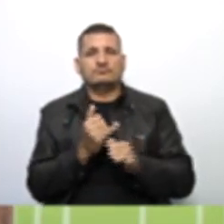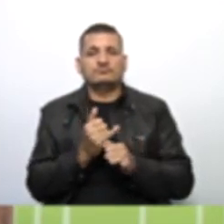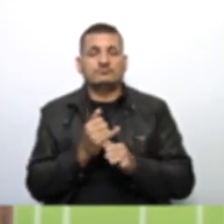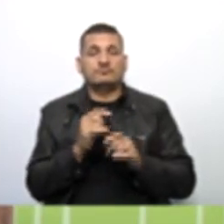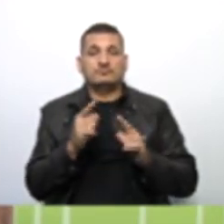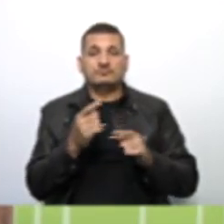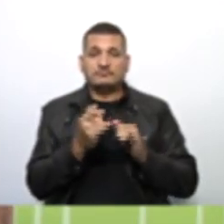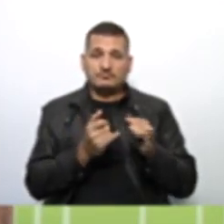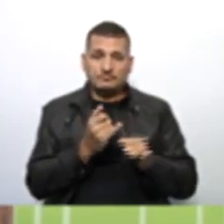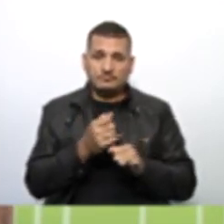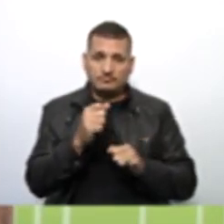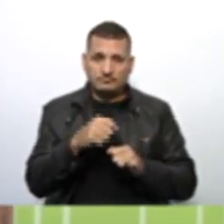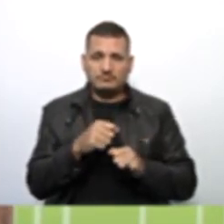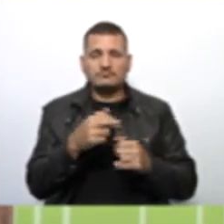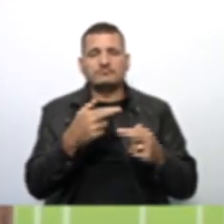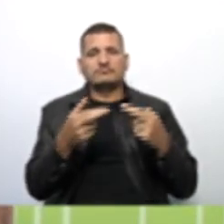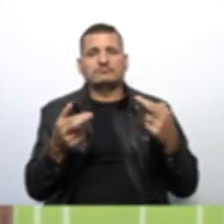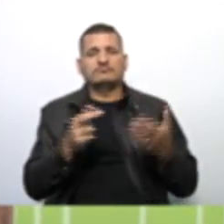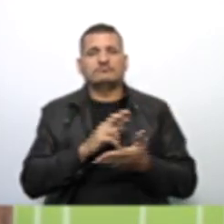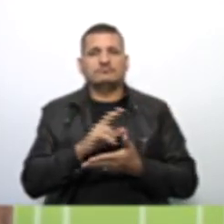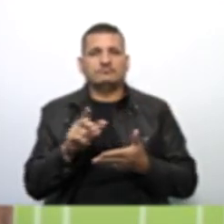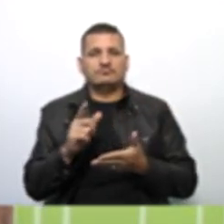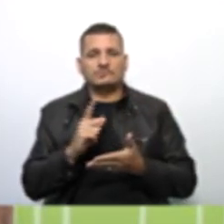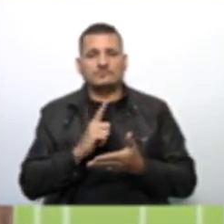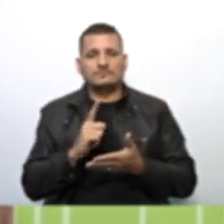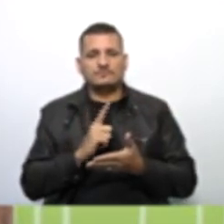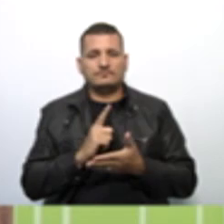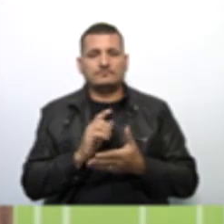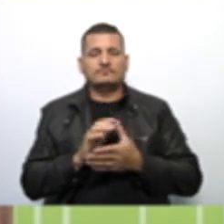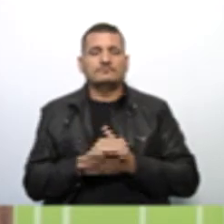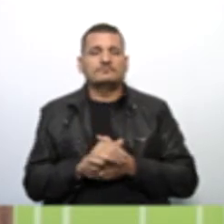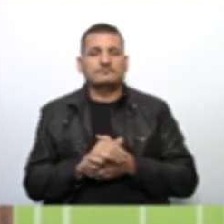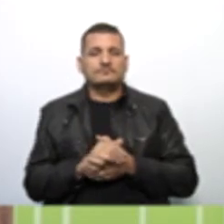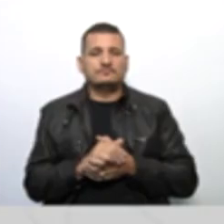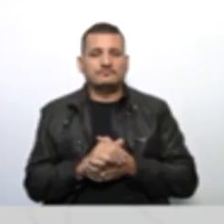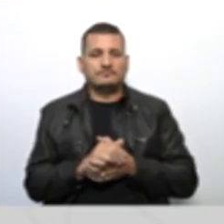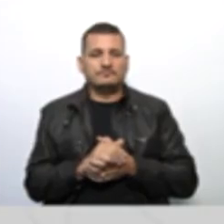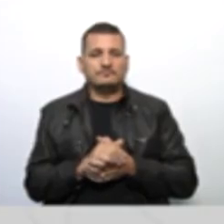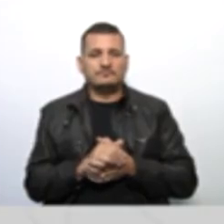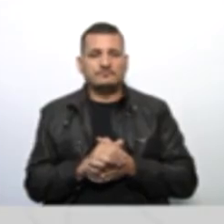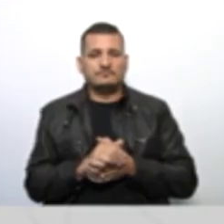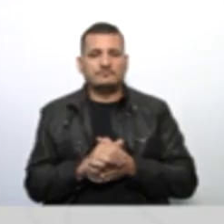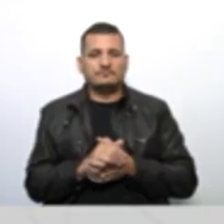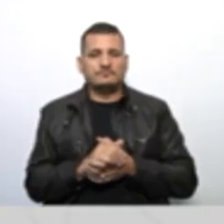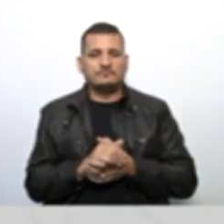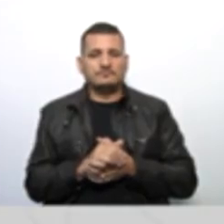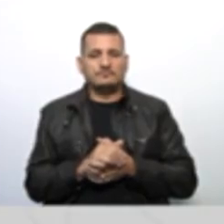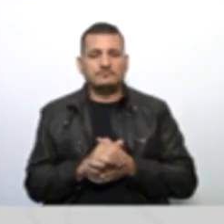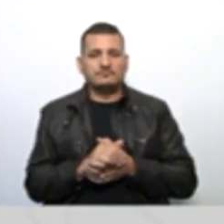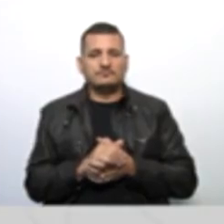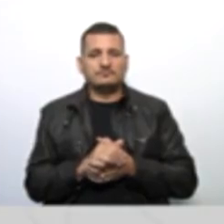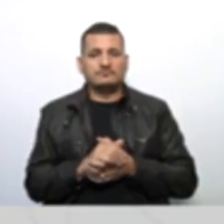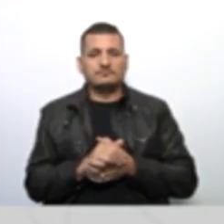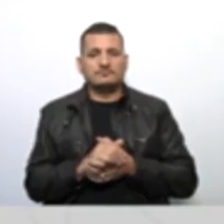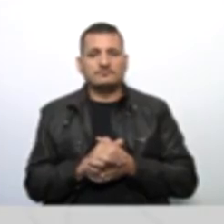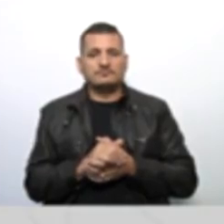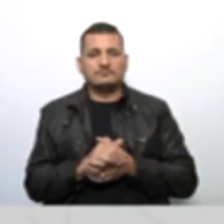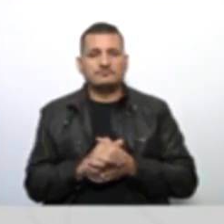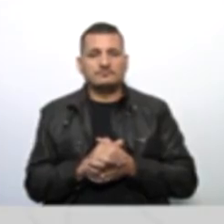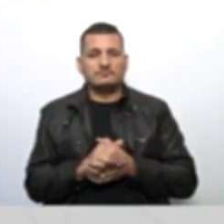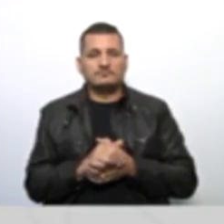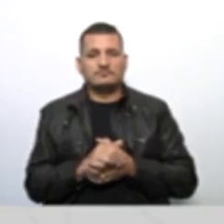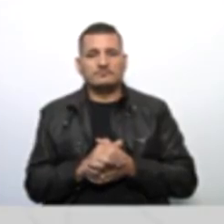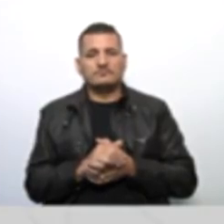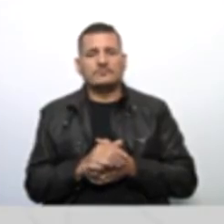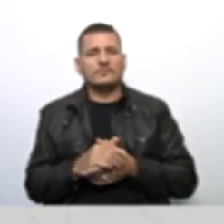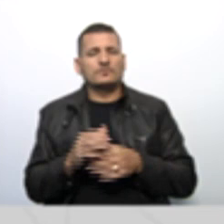obrigado a ser vários conjuntos de rede. Não vamos esquecer disso. Vamos voltando lá para o nosso slide lá, né? Utilizando ou não a internet, ó, do mesmo